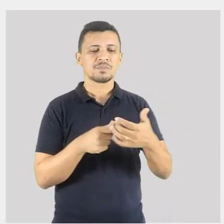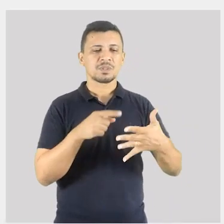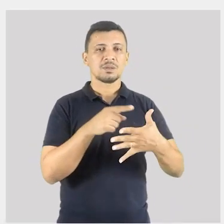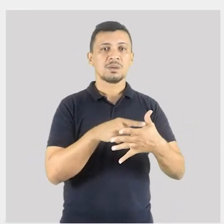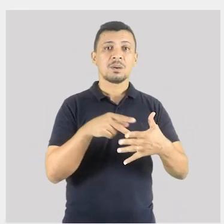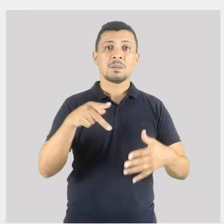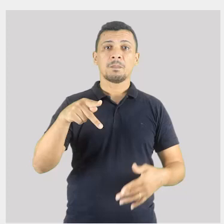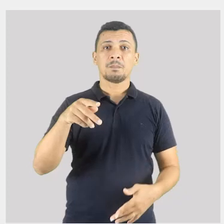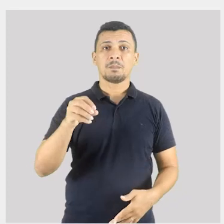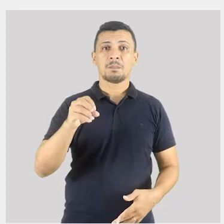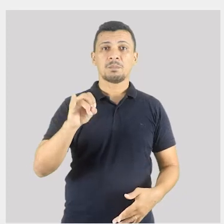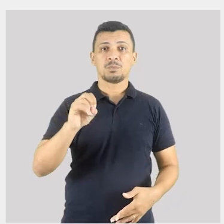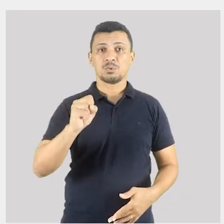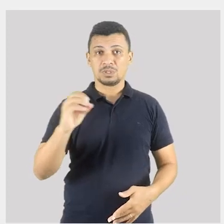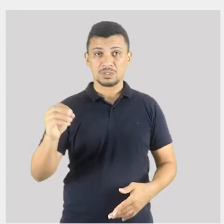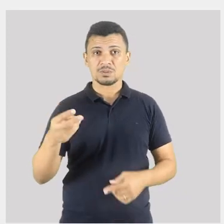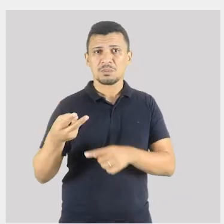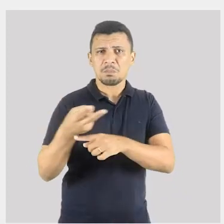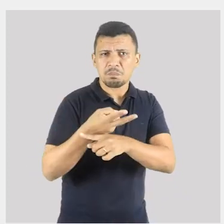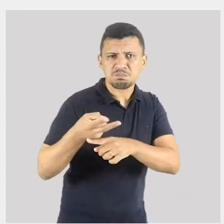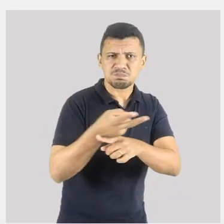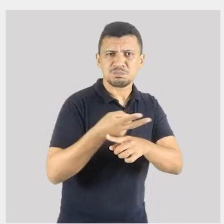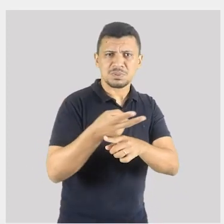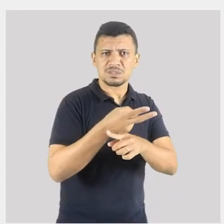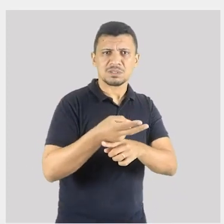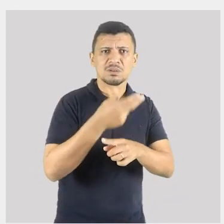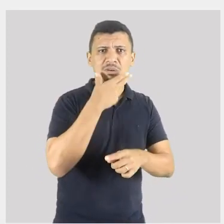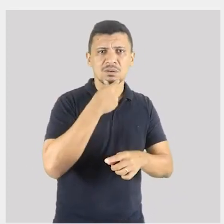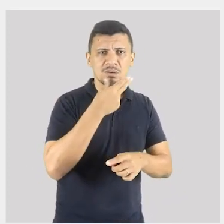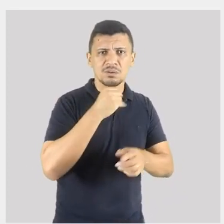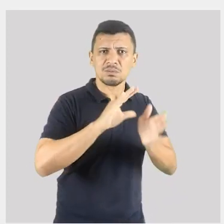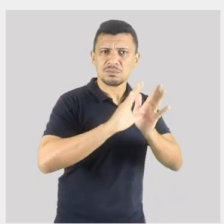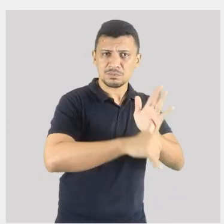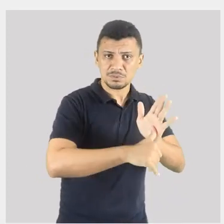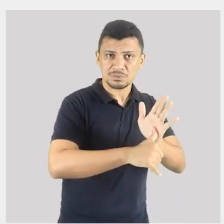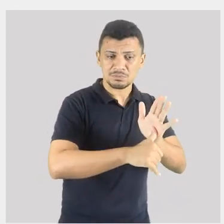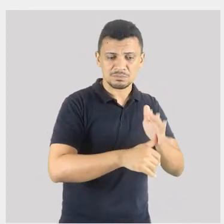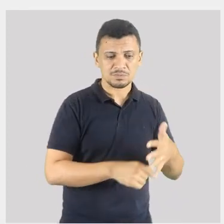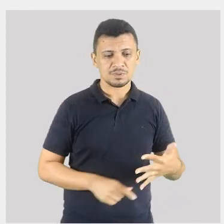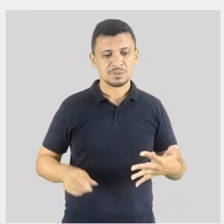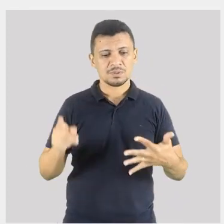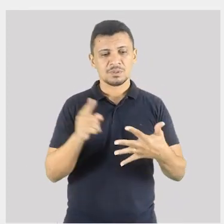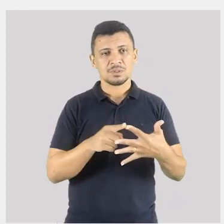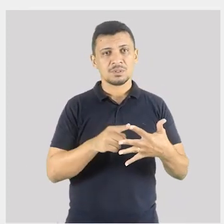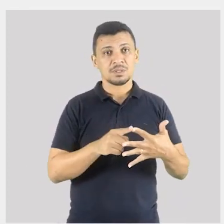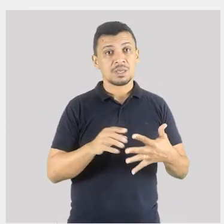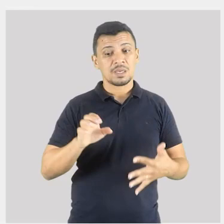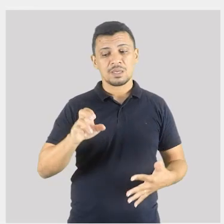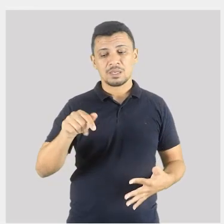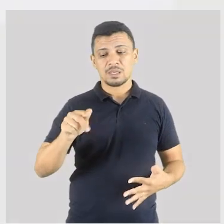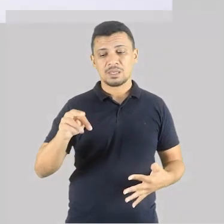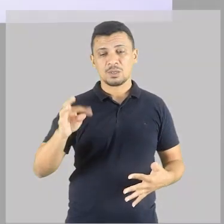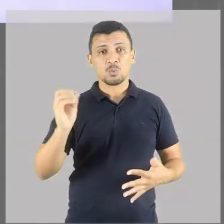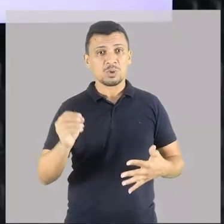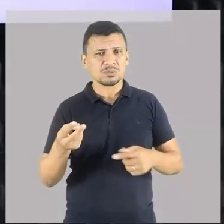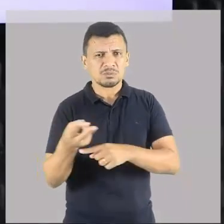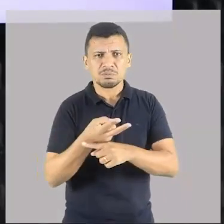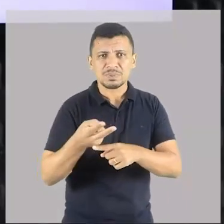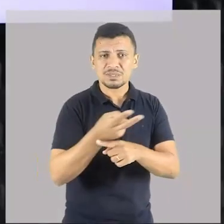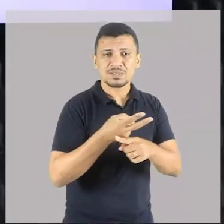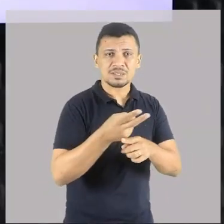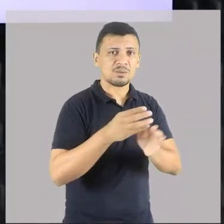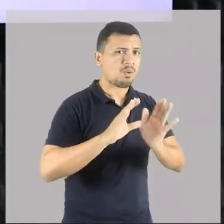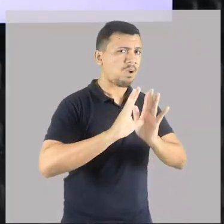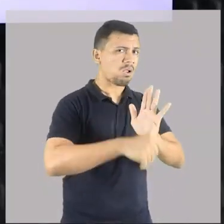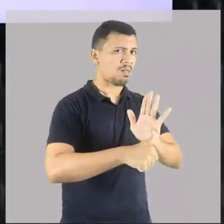isso persegui um ladrão? Eu tenho a referência aí de causa. Enquanto perseguia um ladrão, eu teria